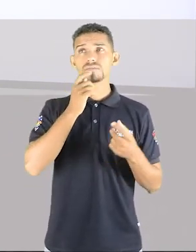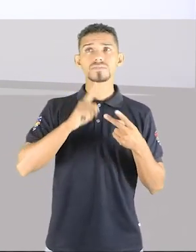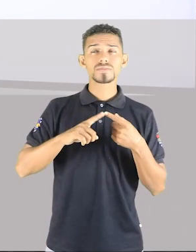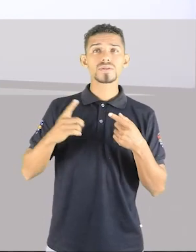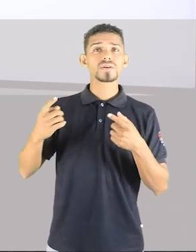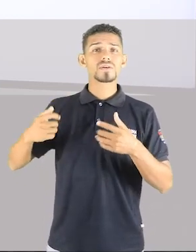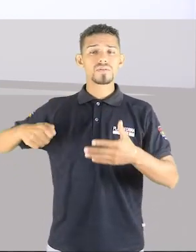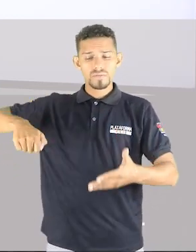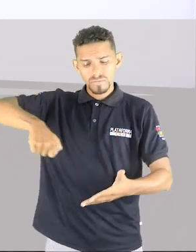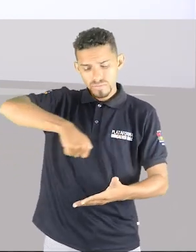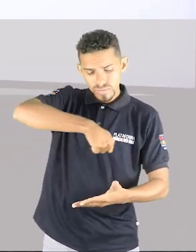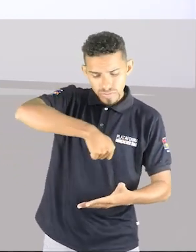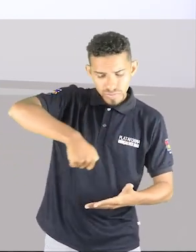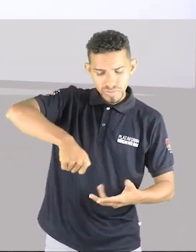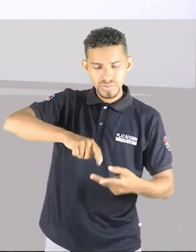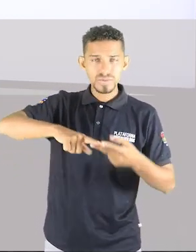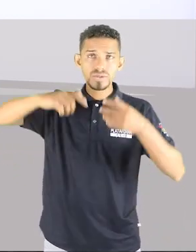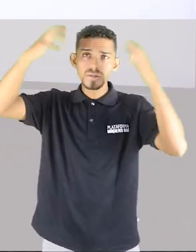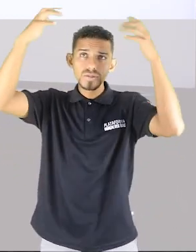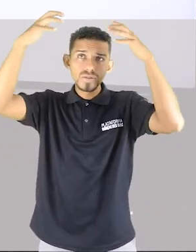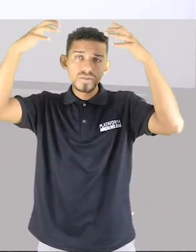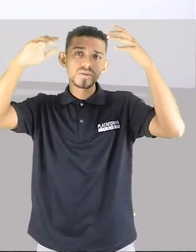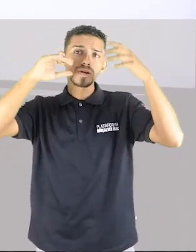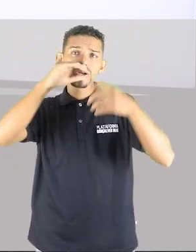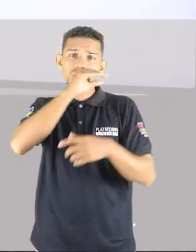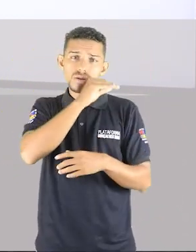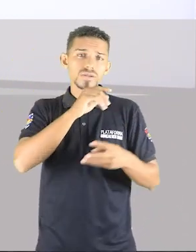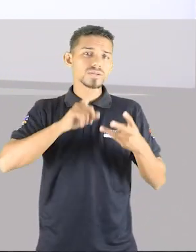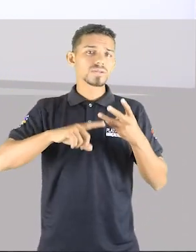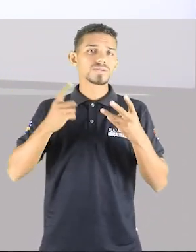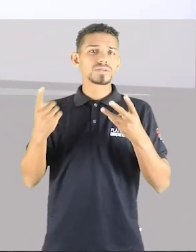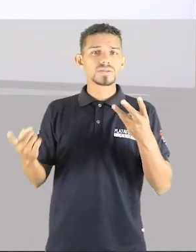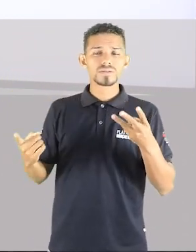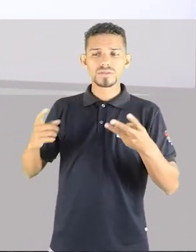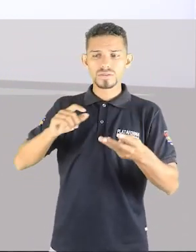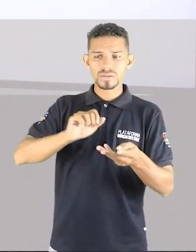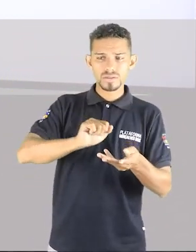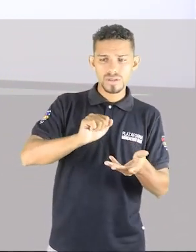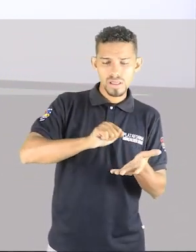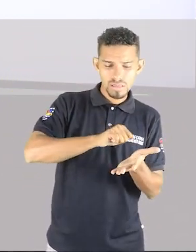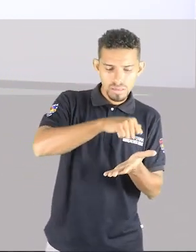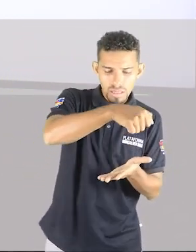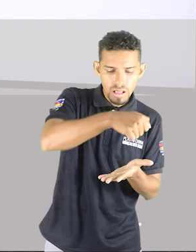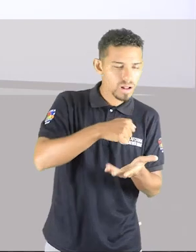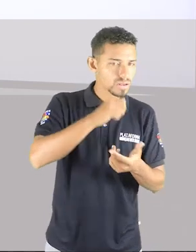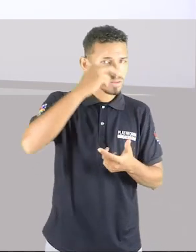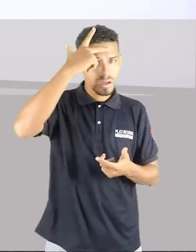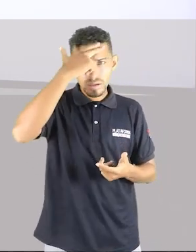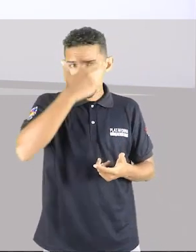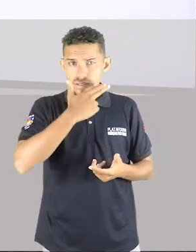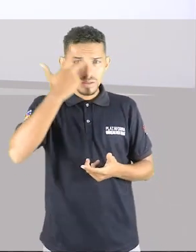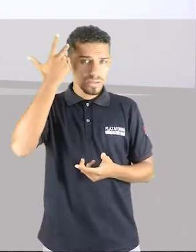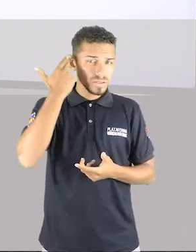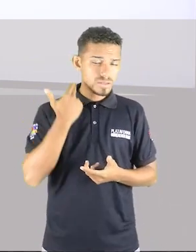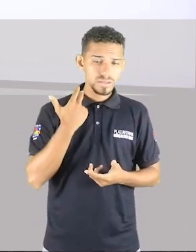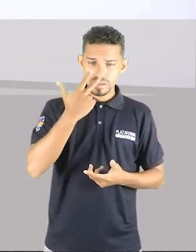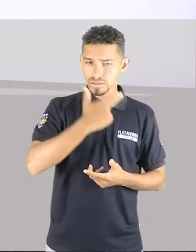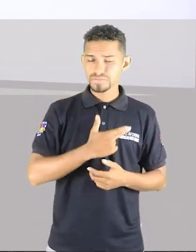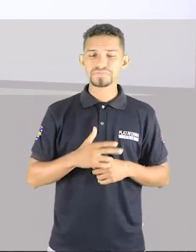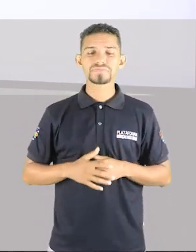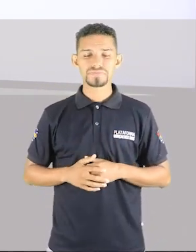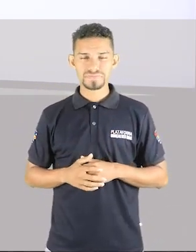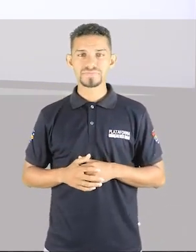daquele do ferro do chuveiro da pran térmica da sanduicheira da churrasqueira elétrica todos esses são